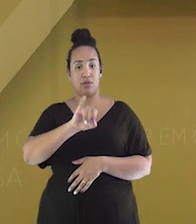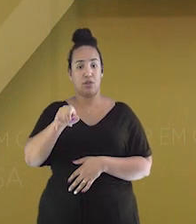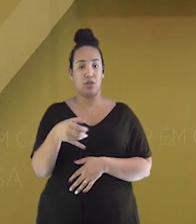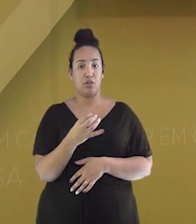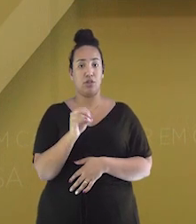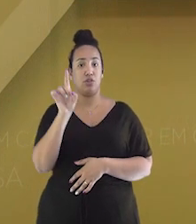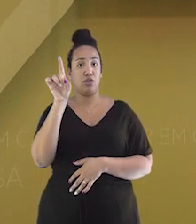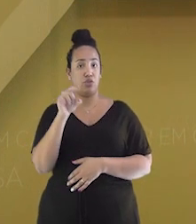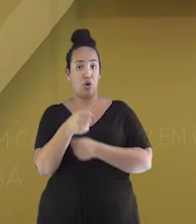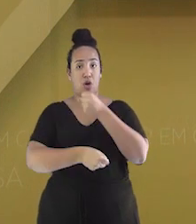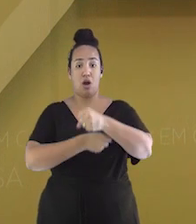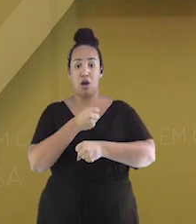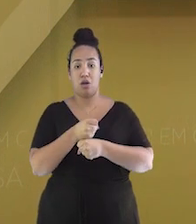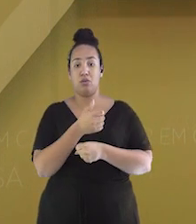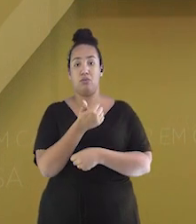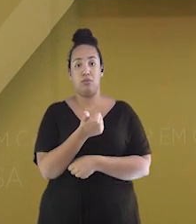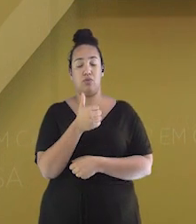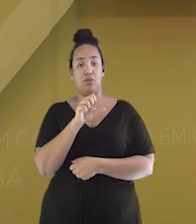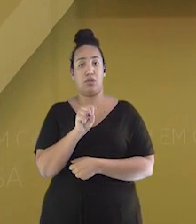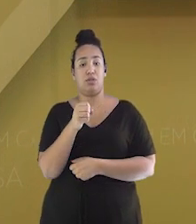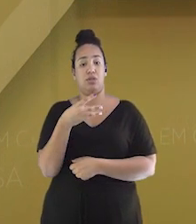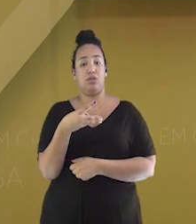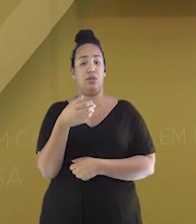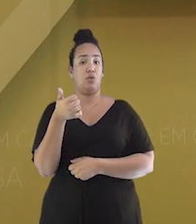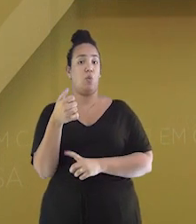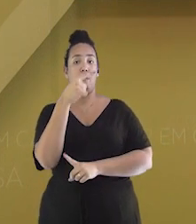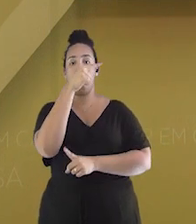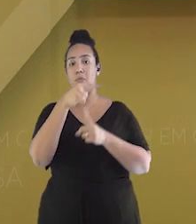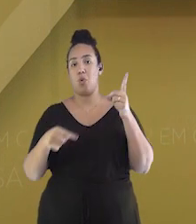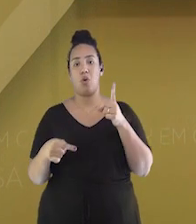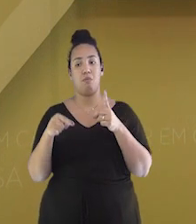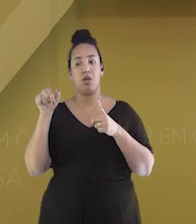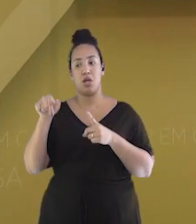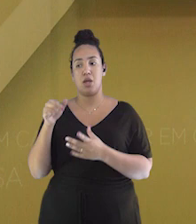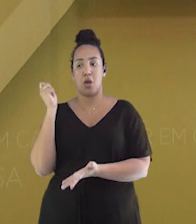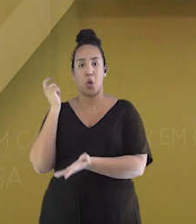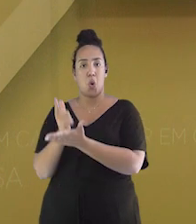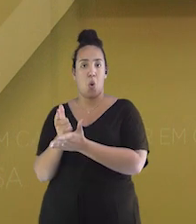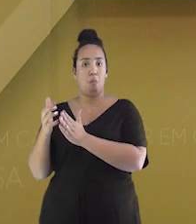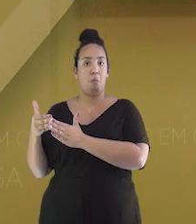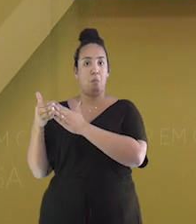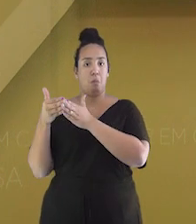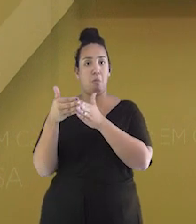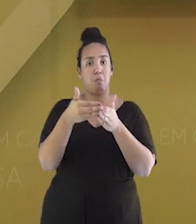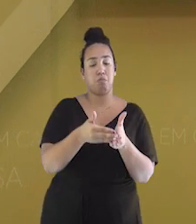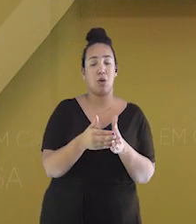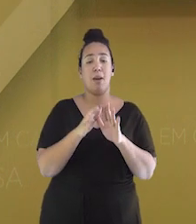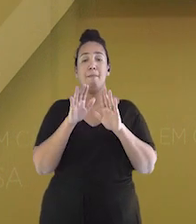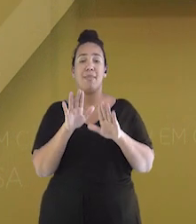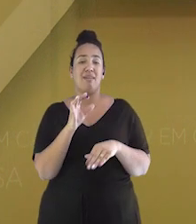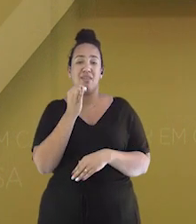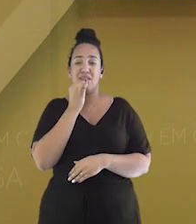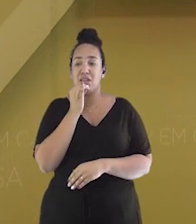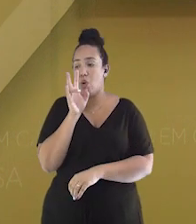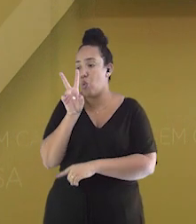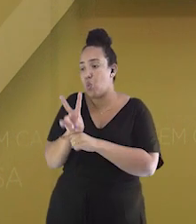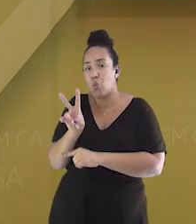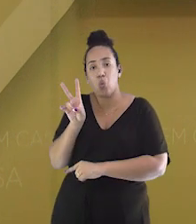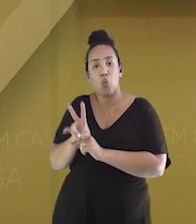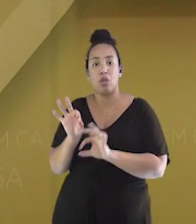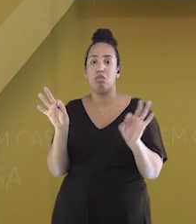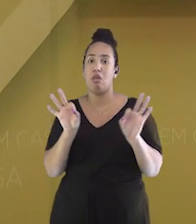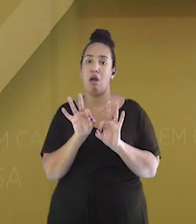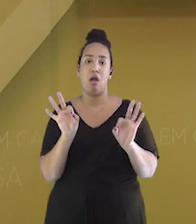em 1831. O problema é que, na prática, a fiscalização não impedia o Porto